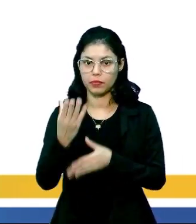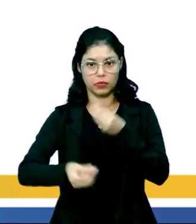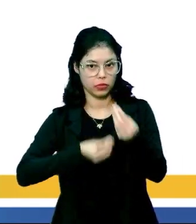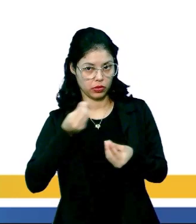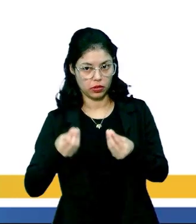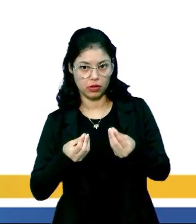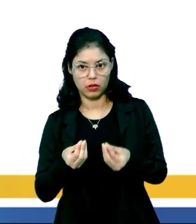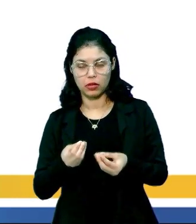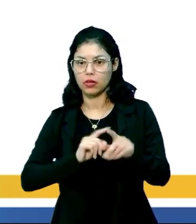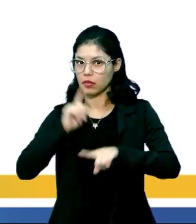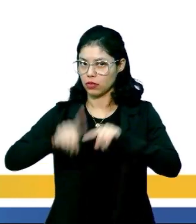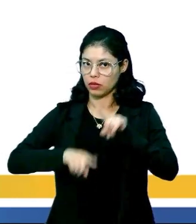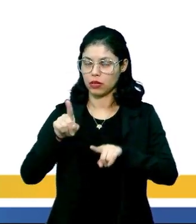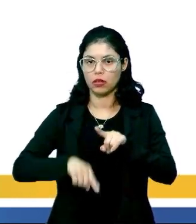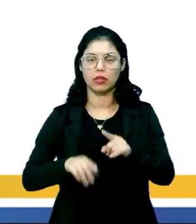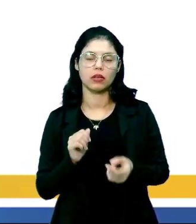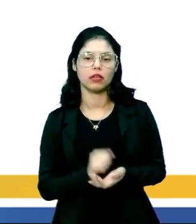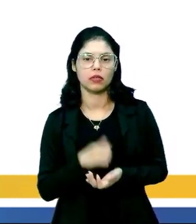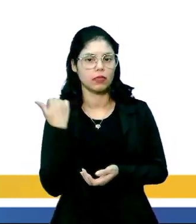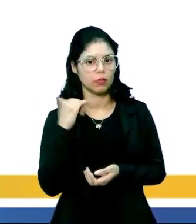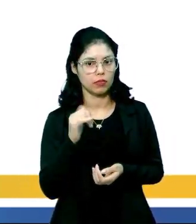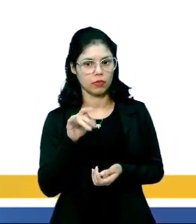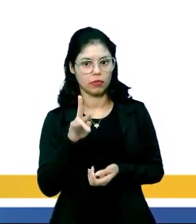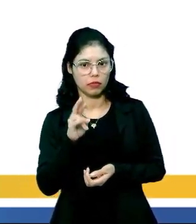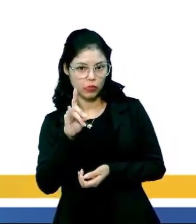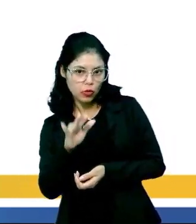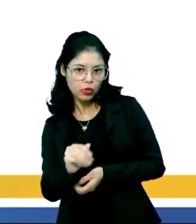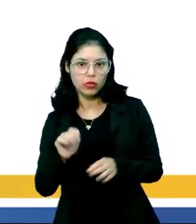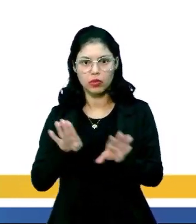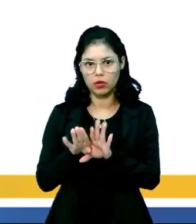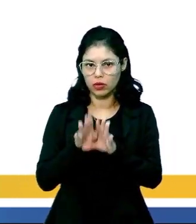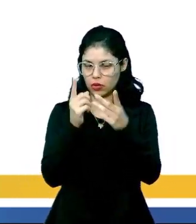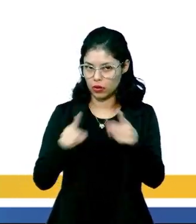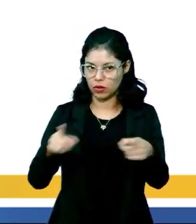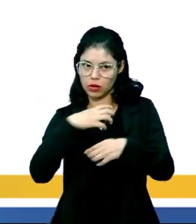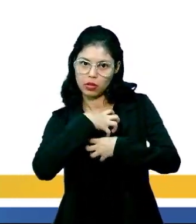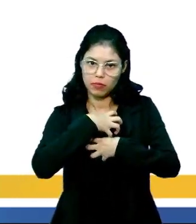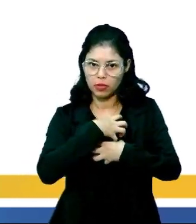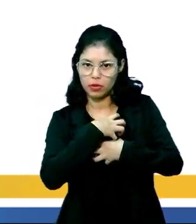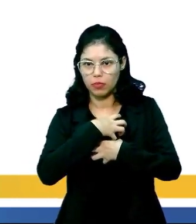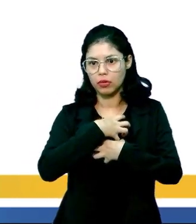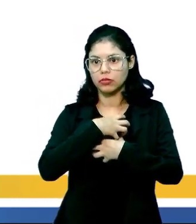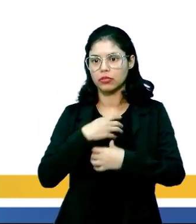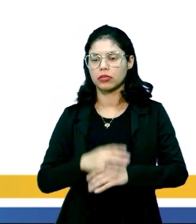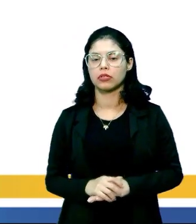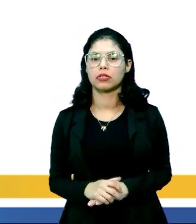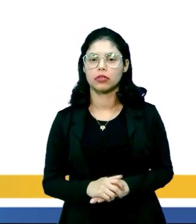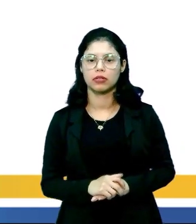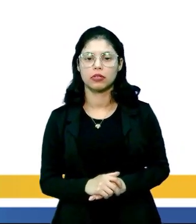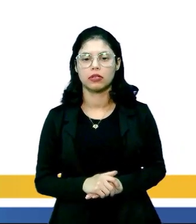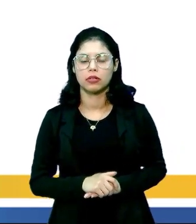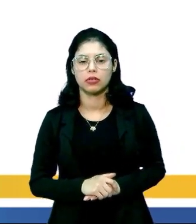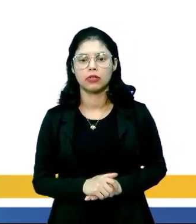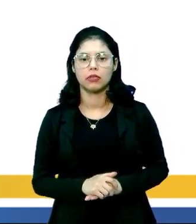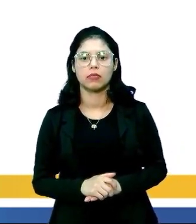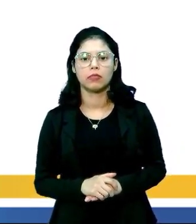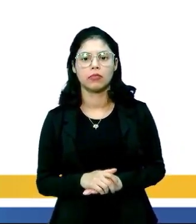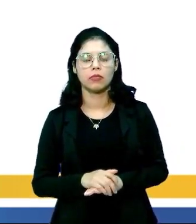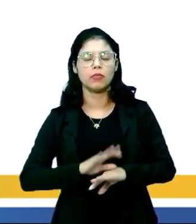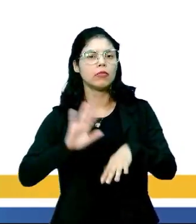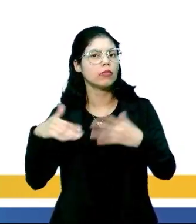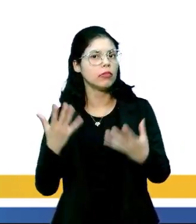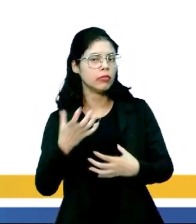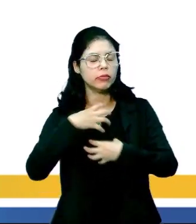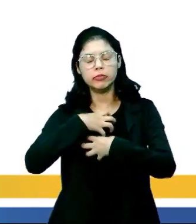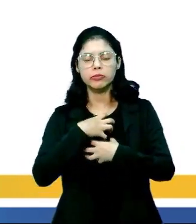com materiais equipamentos eletrônicos and Easy to listen and to Remember qual seria ali o